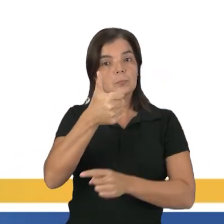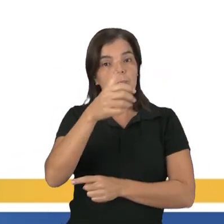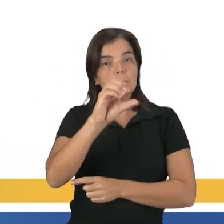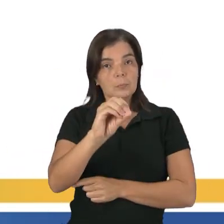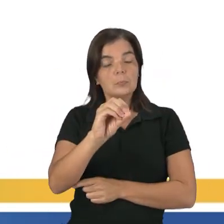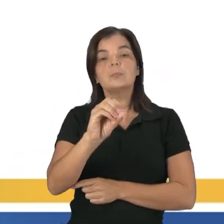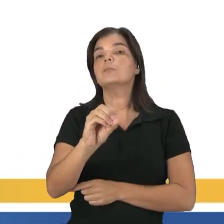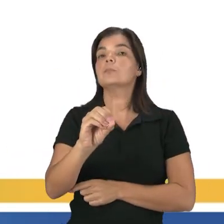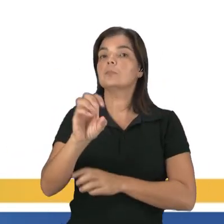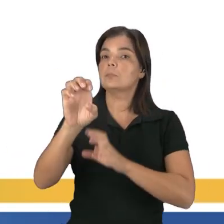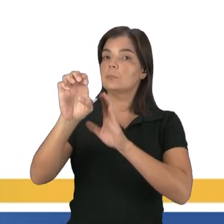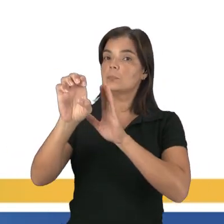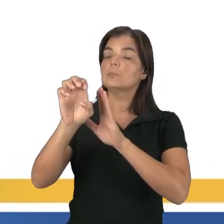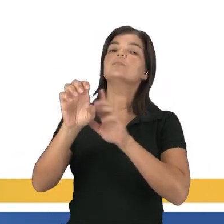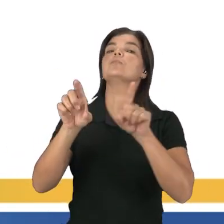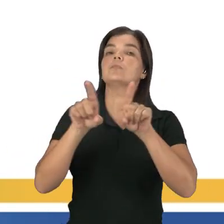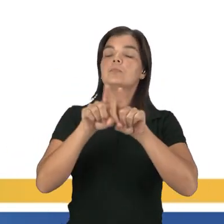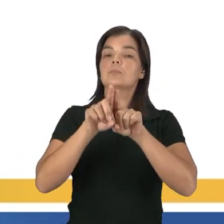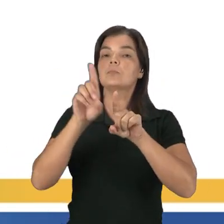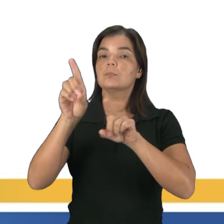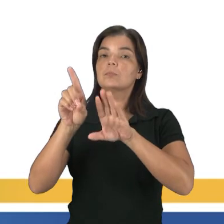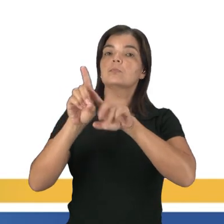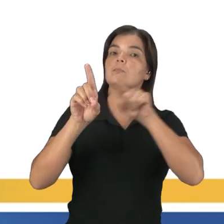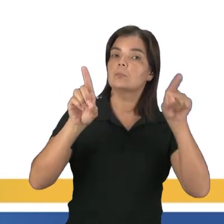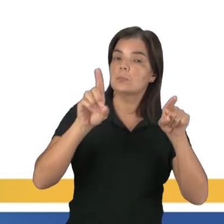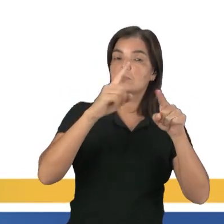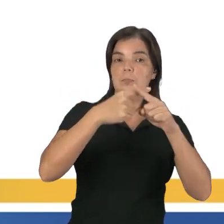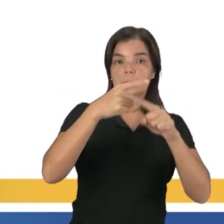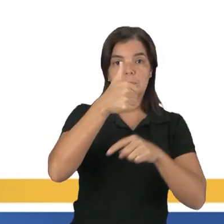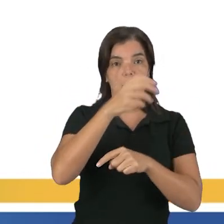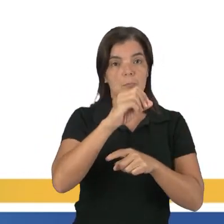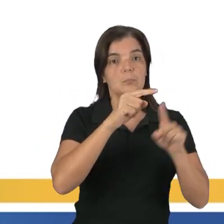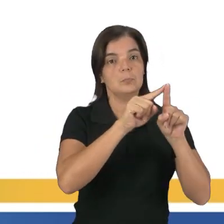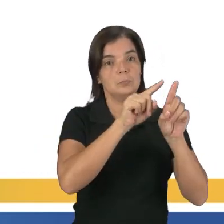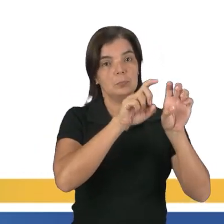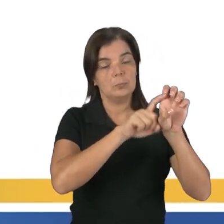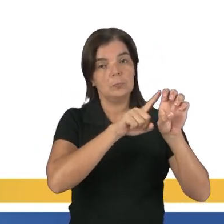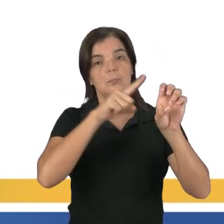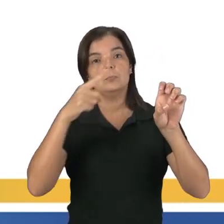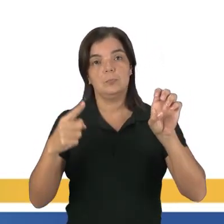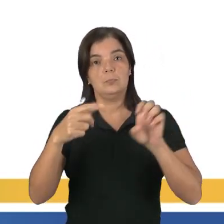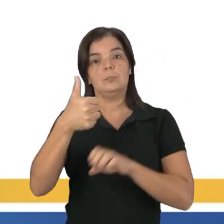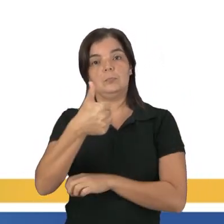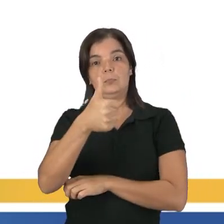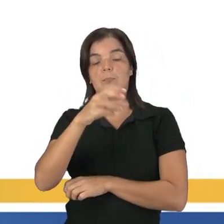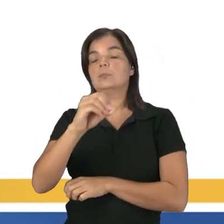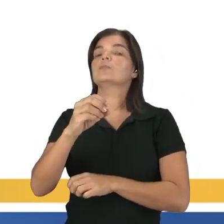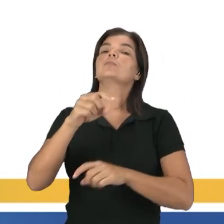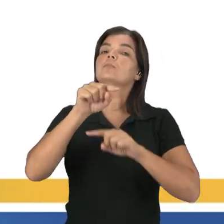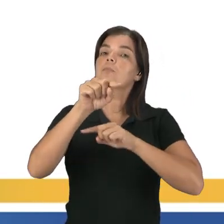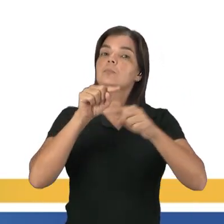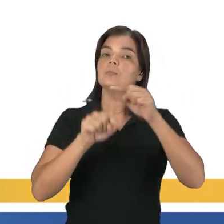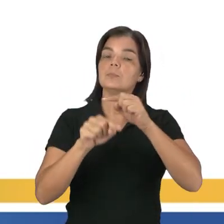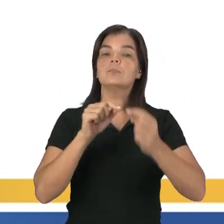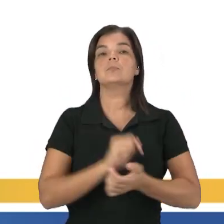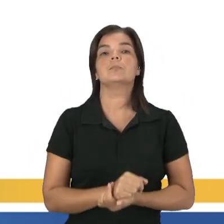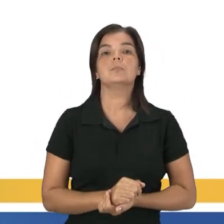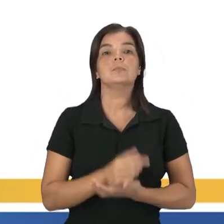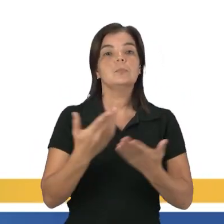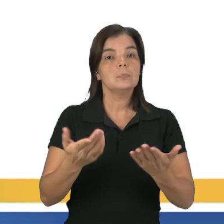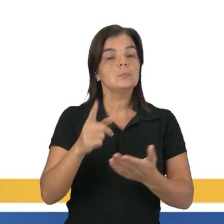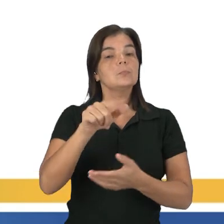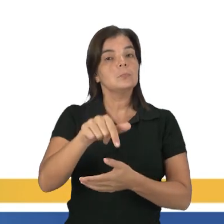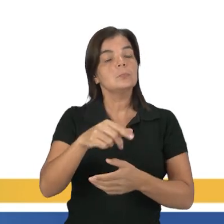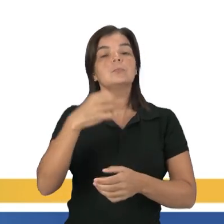10. E para a esquerda, do menor para o maior, você vai dividindo cada vez por 10. Então,